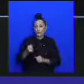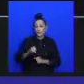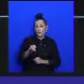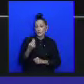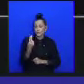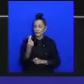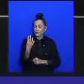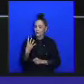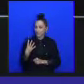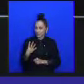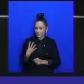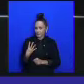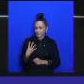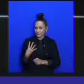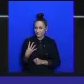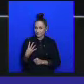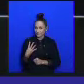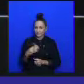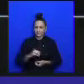24.